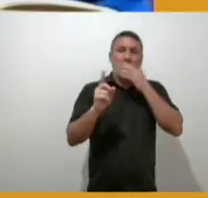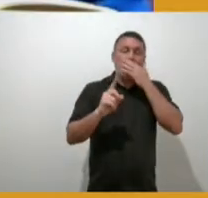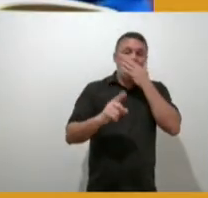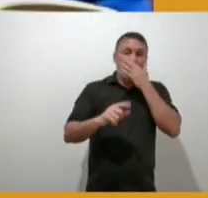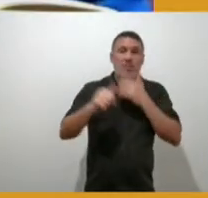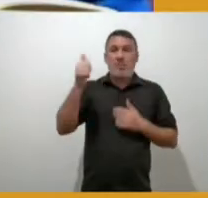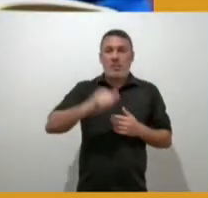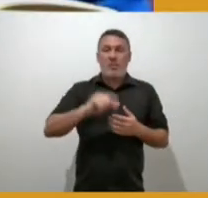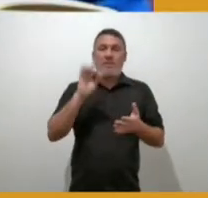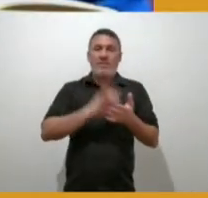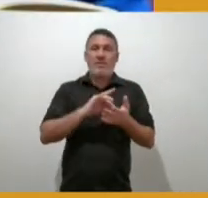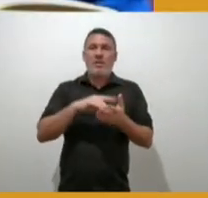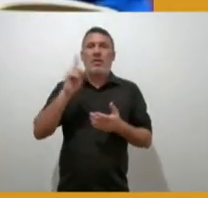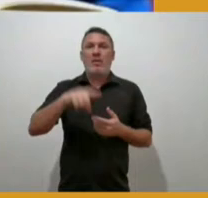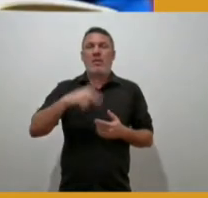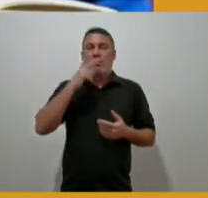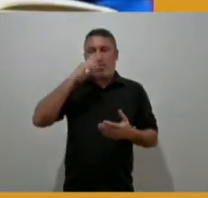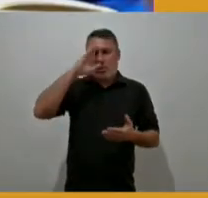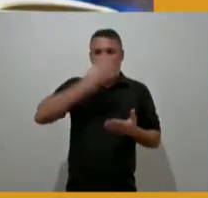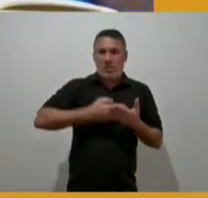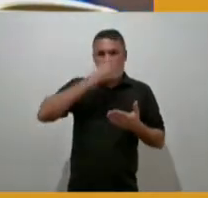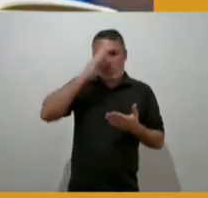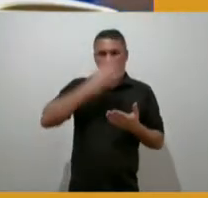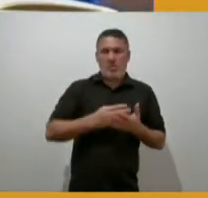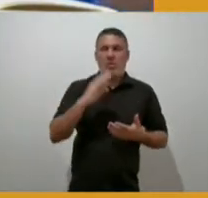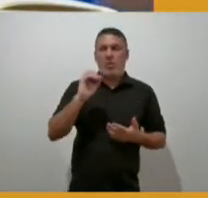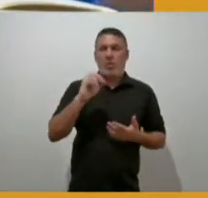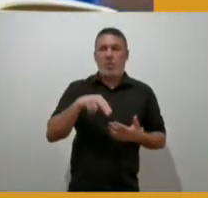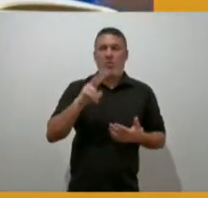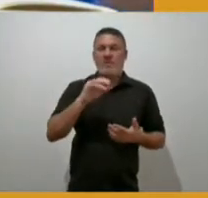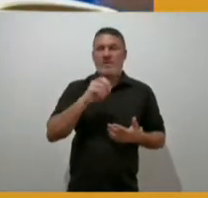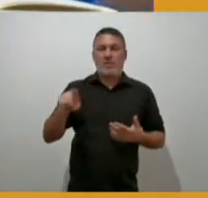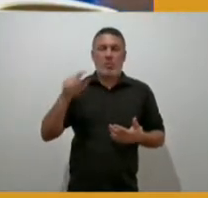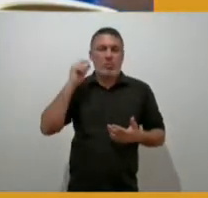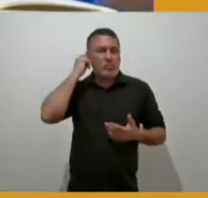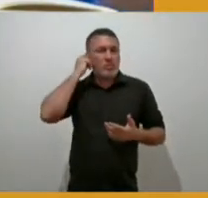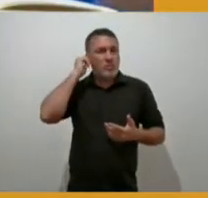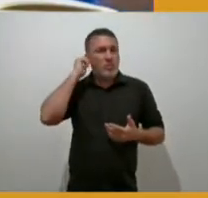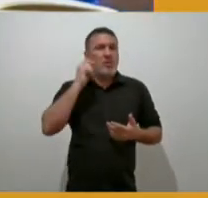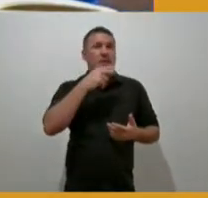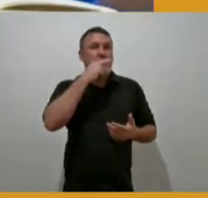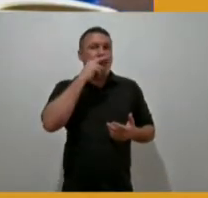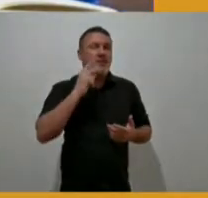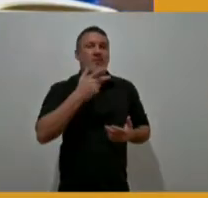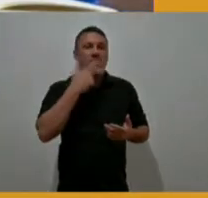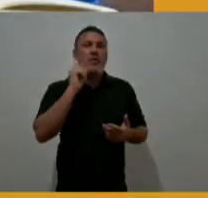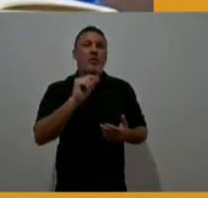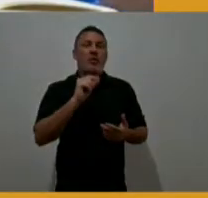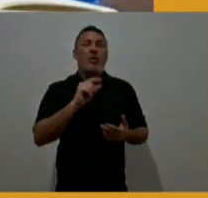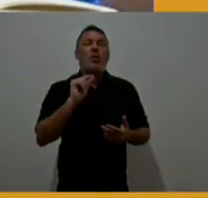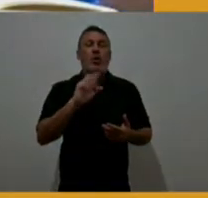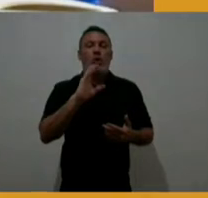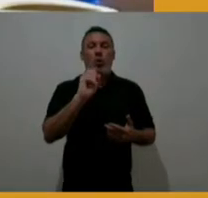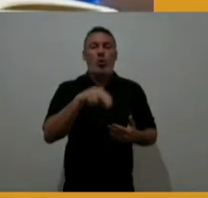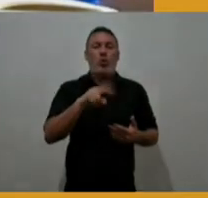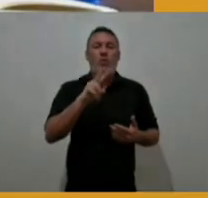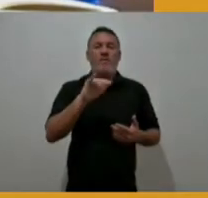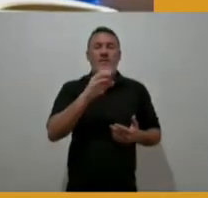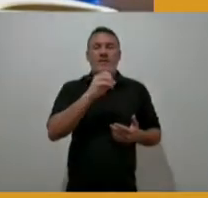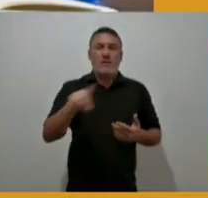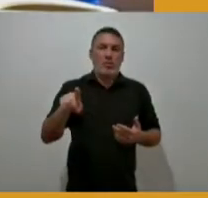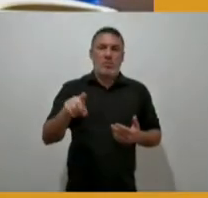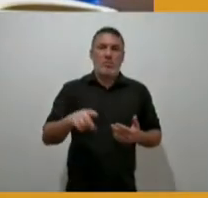convicções. Essa frase não é minha, é do Nietzsche, que deixa muito claro de que as convicções impõem a